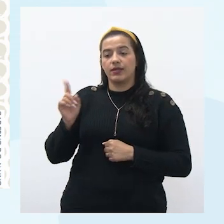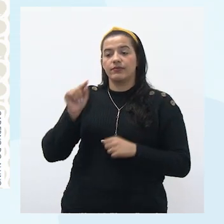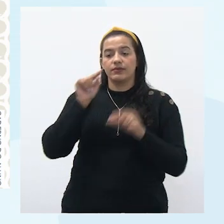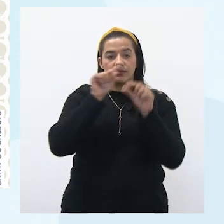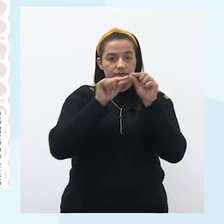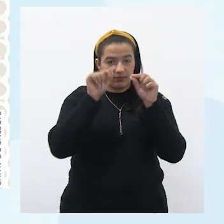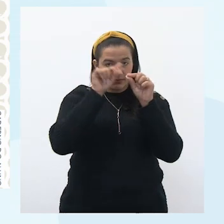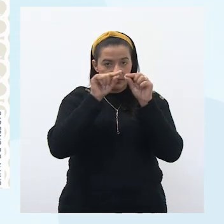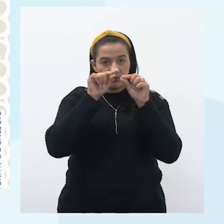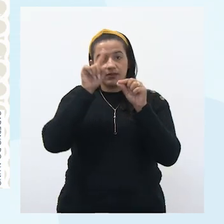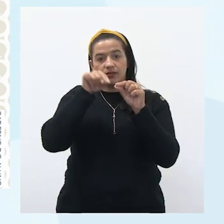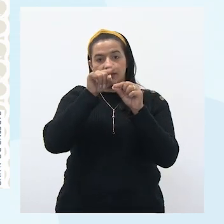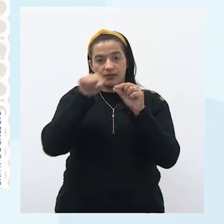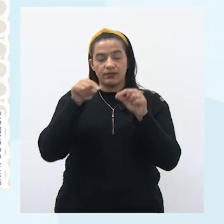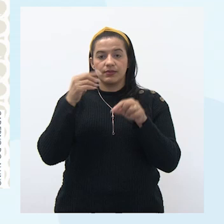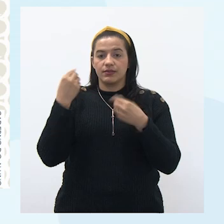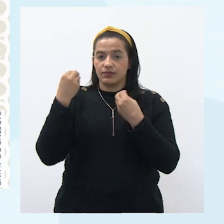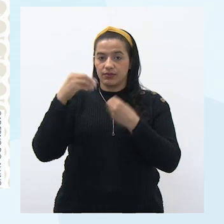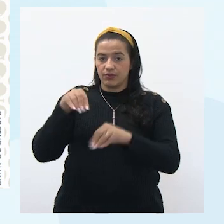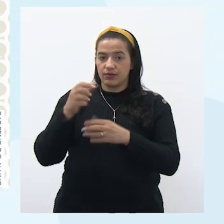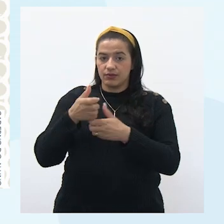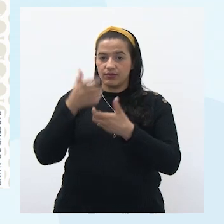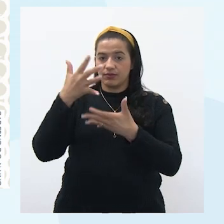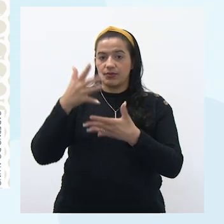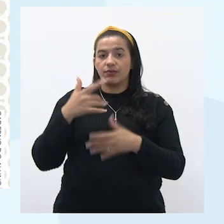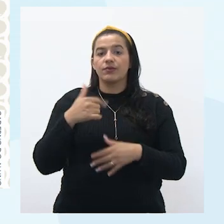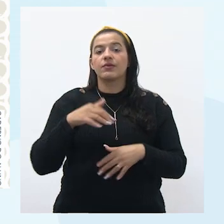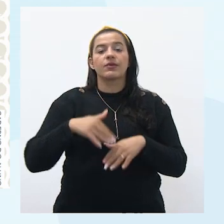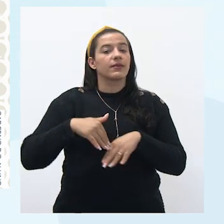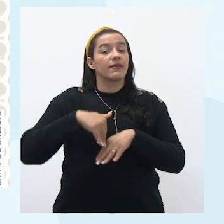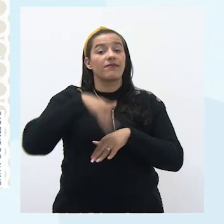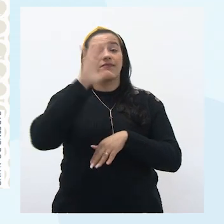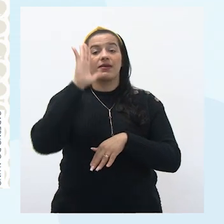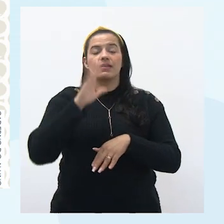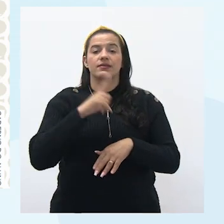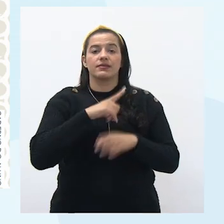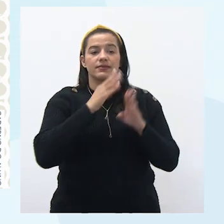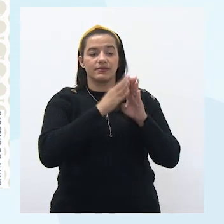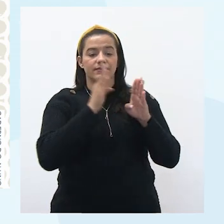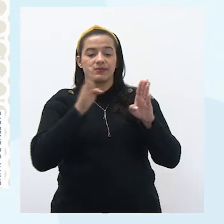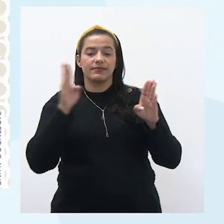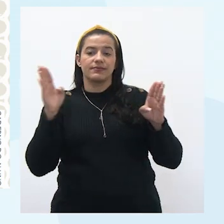aí no chat que eu vou contar para vocês qual foi o degrau que bombou nas